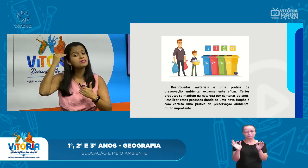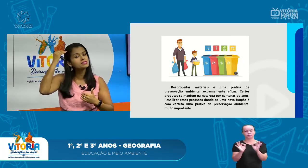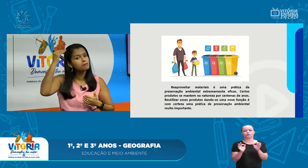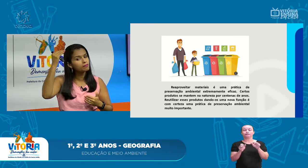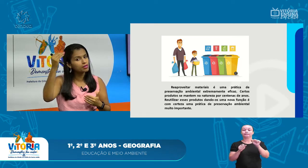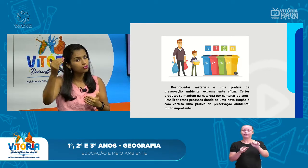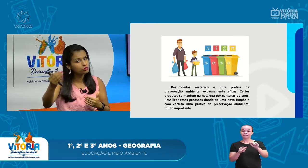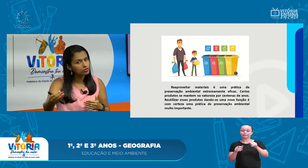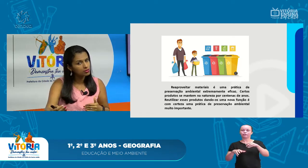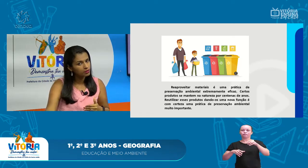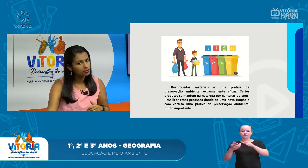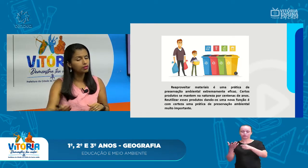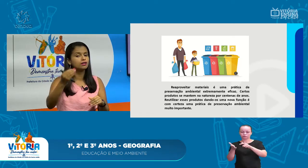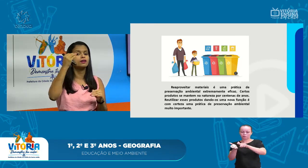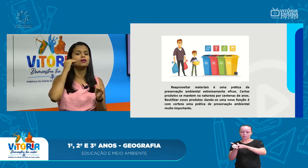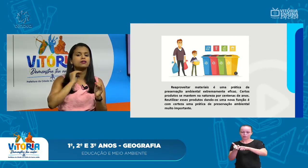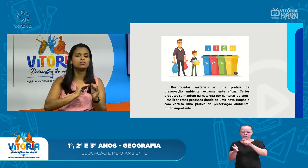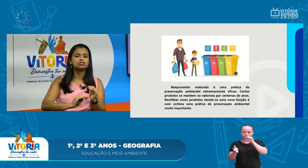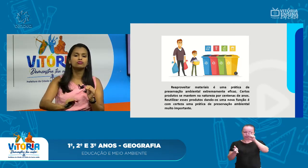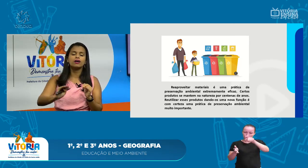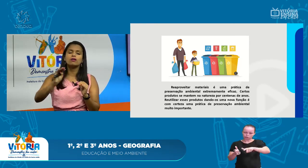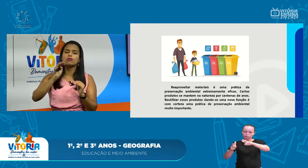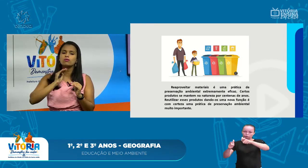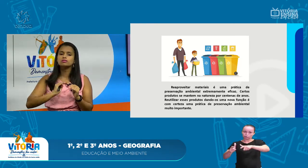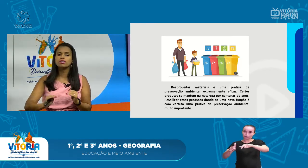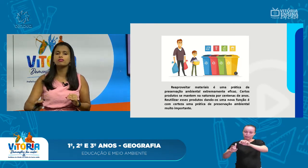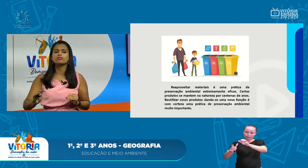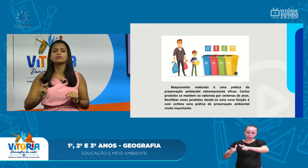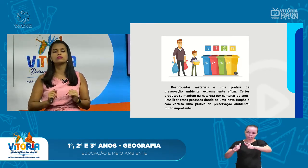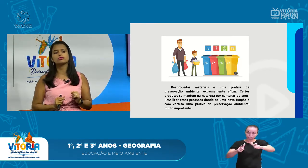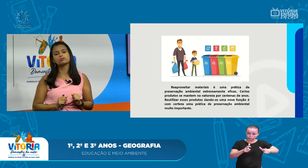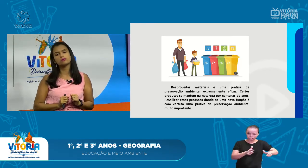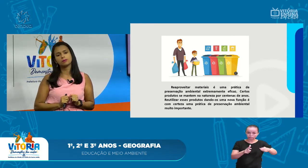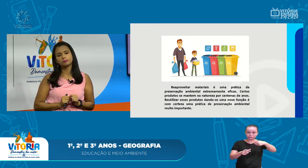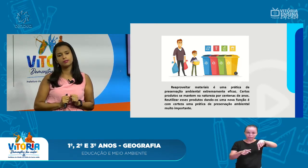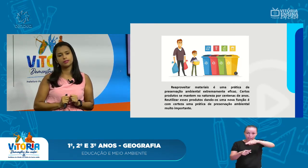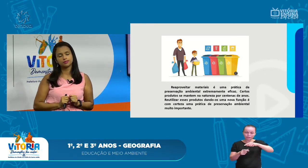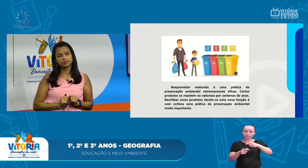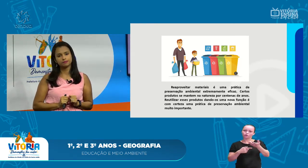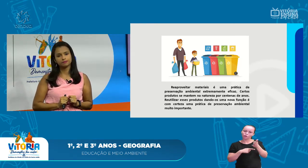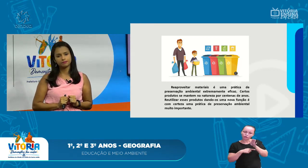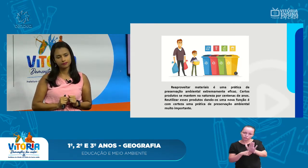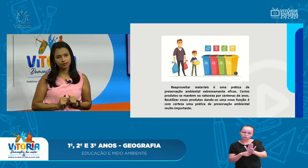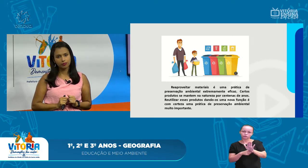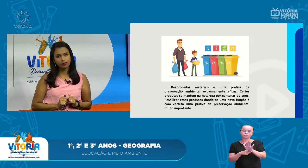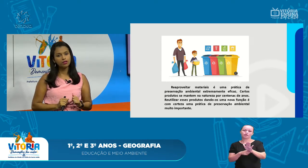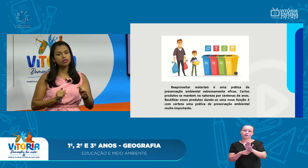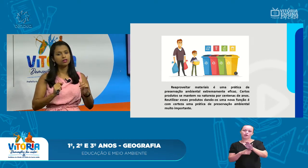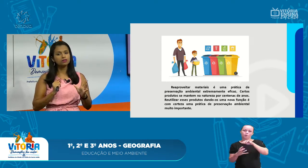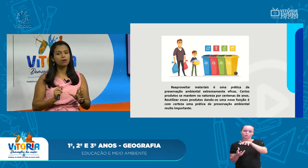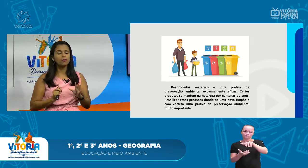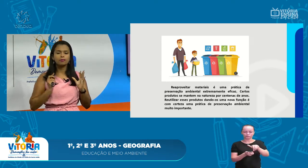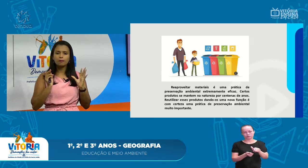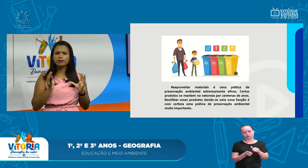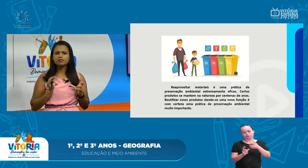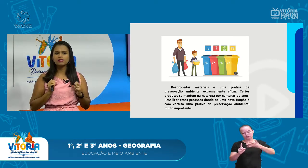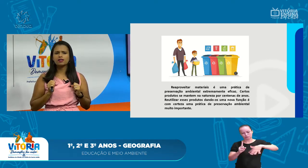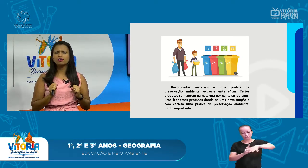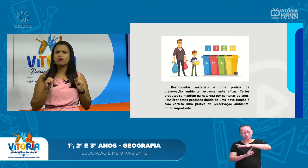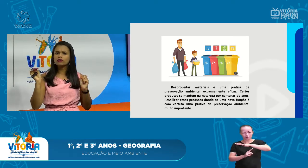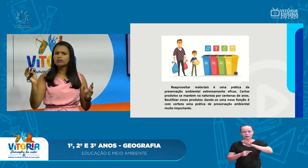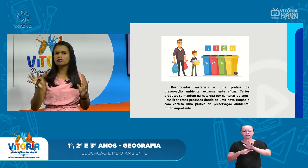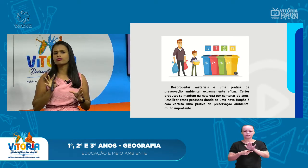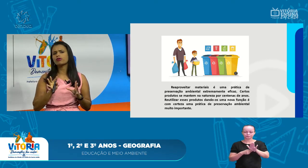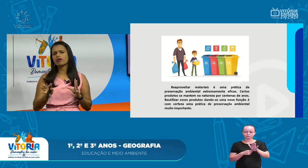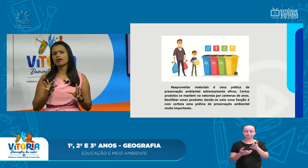são pensamentos dessa maneira que a gente vai conservando o nosso meio ambiente, tá bom? Então, ó, pensa